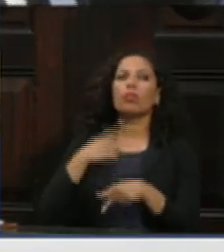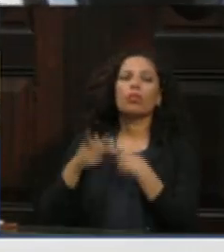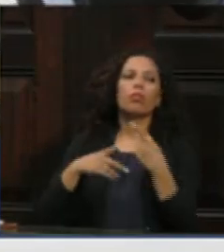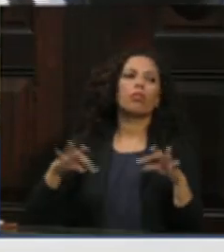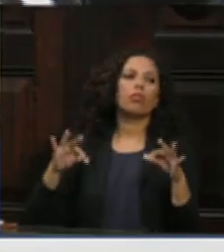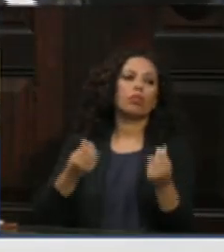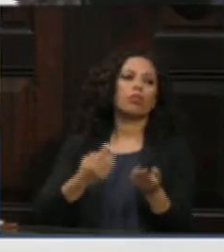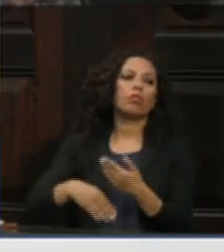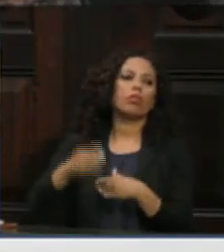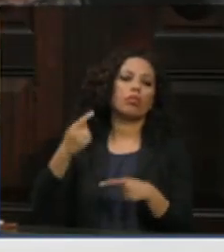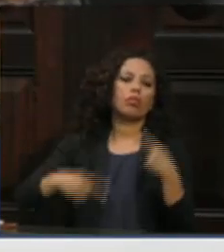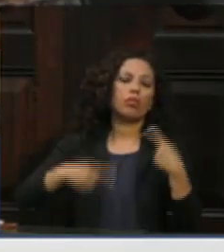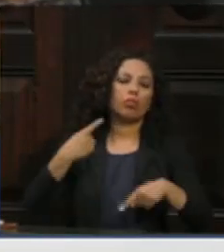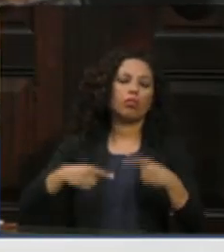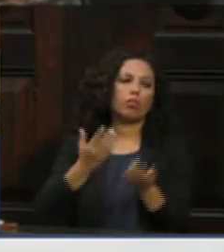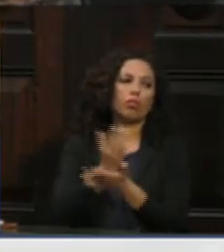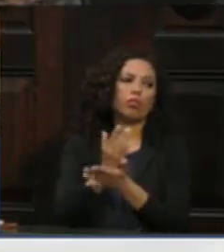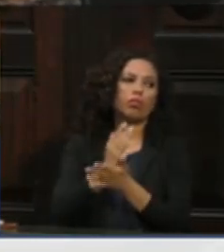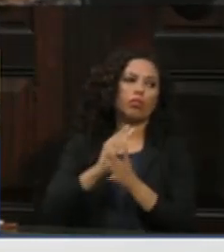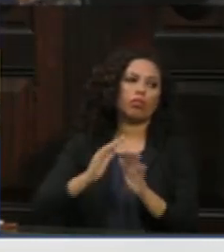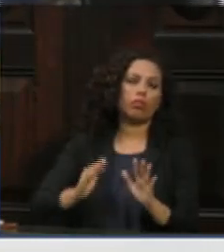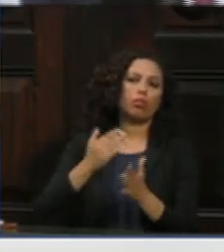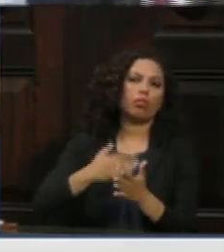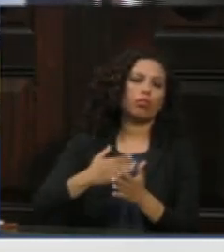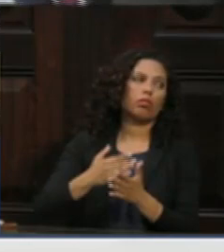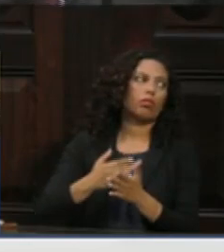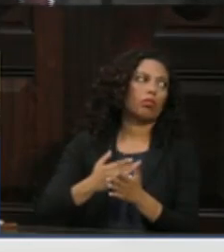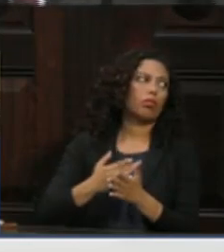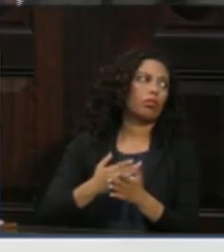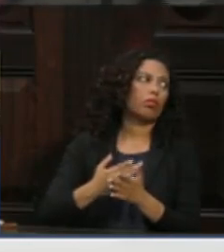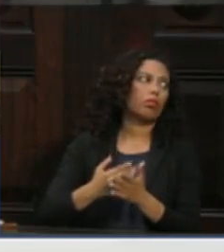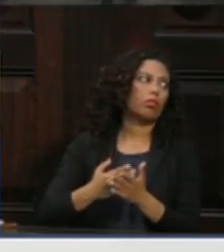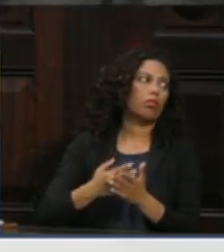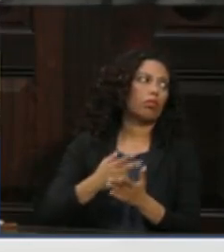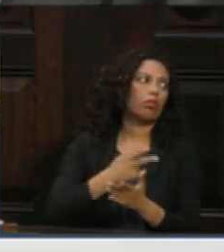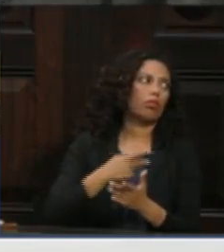Acompanho o brilhante parecer da Comissão de Constituição e Justiça, senhor presidente.